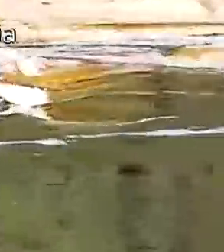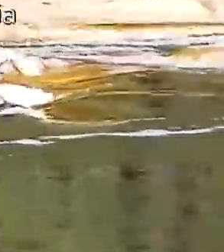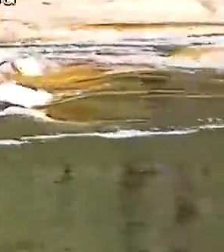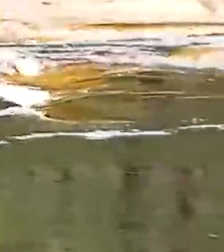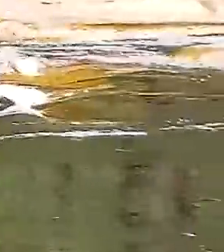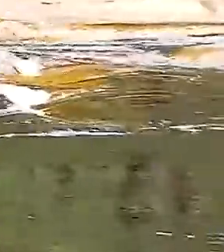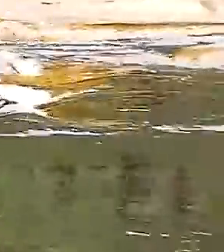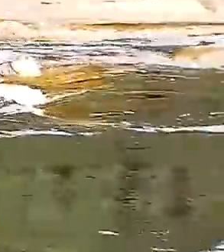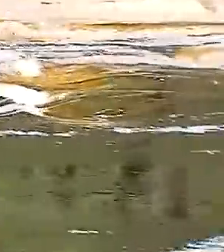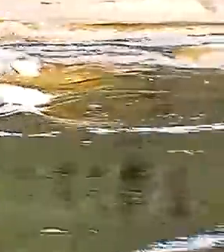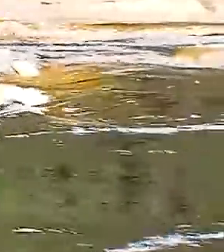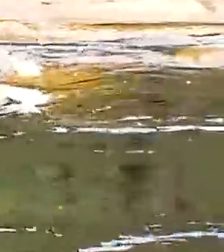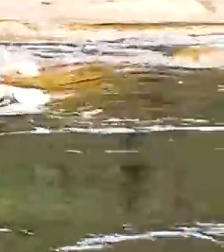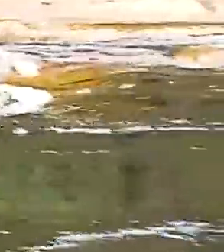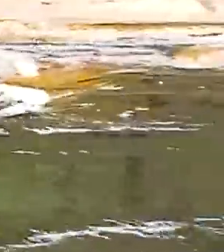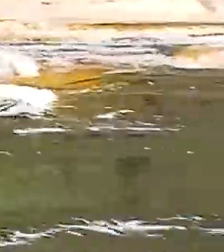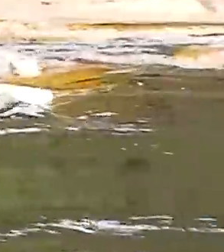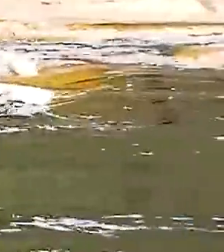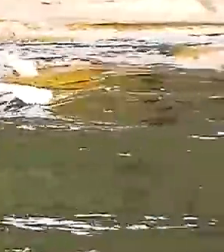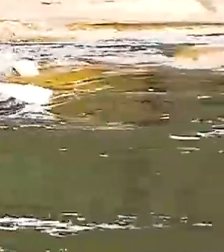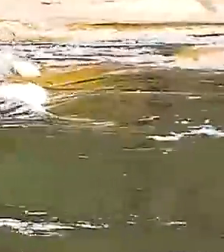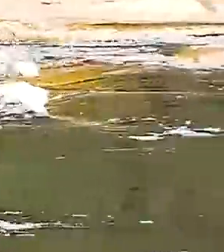E aí